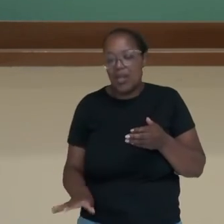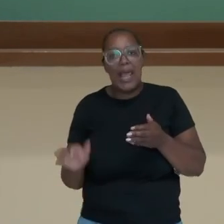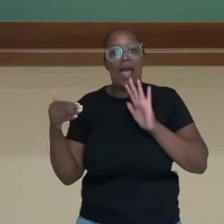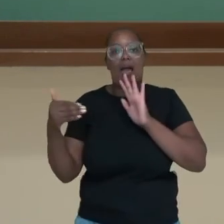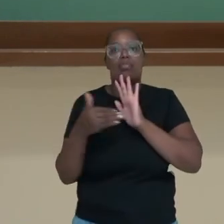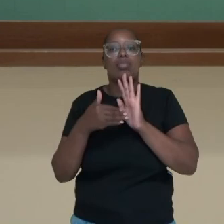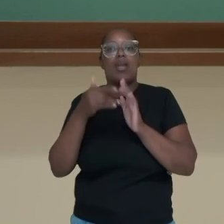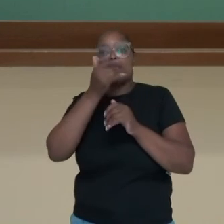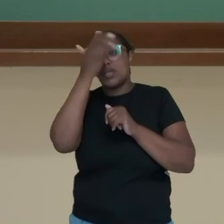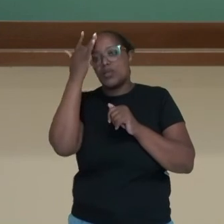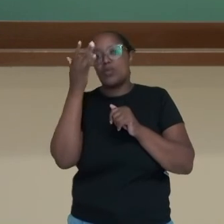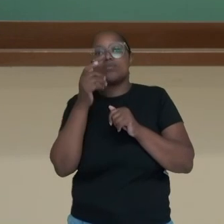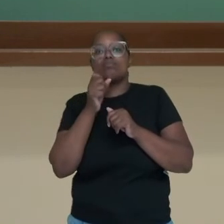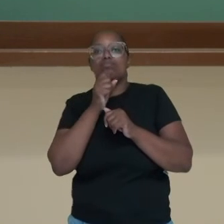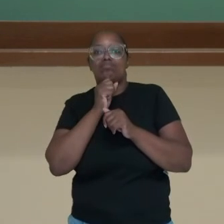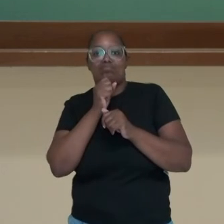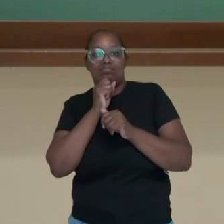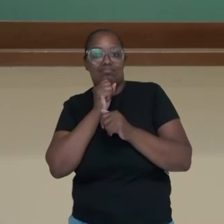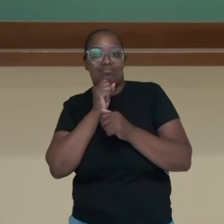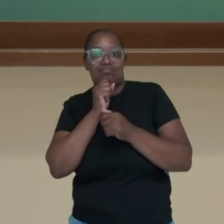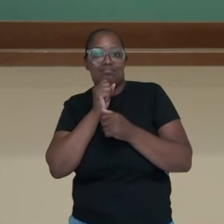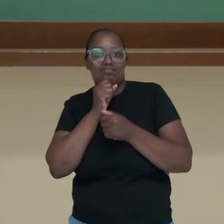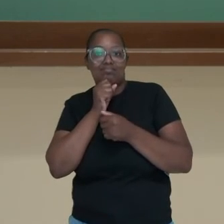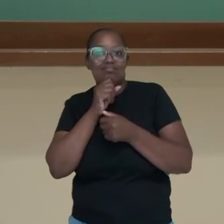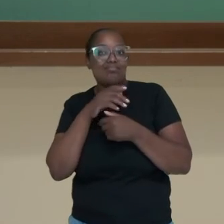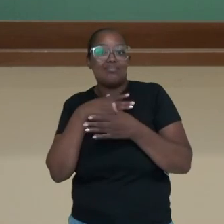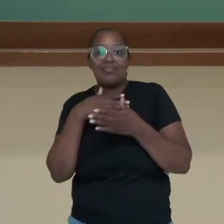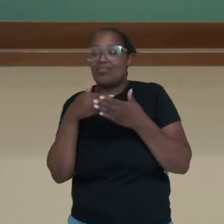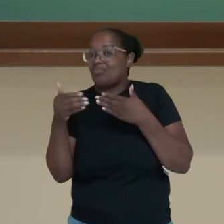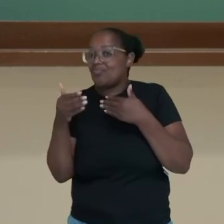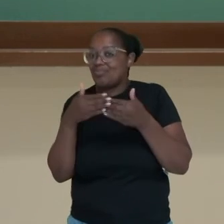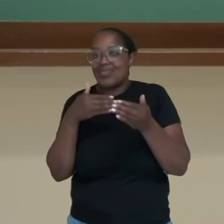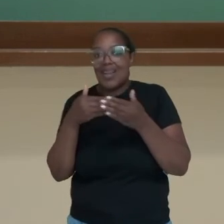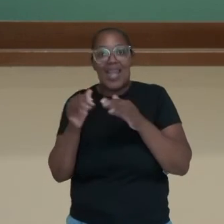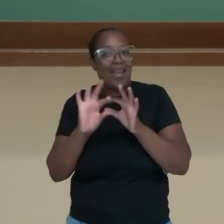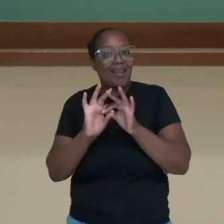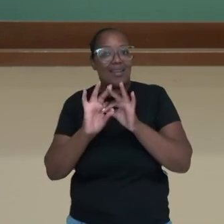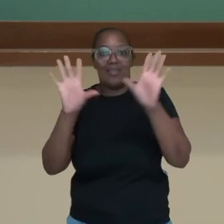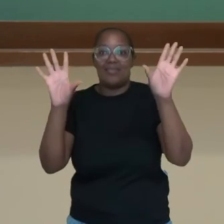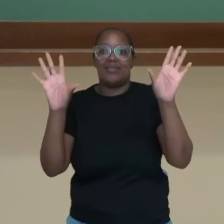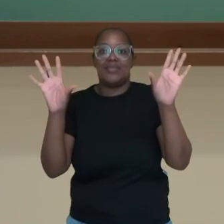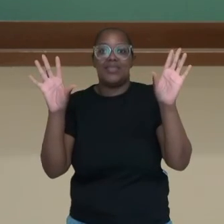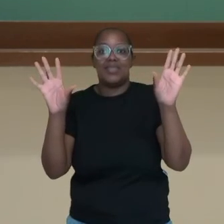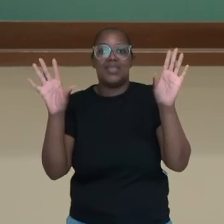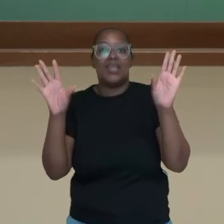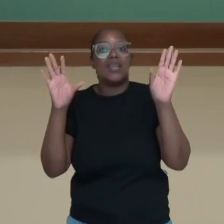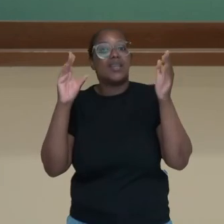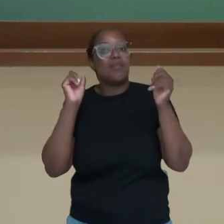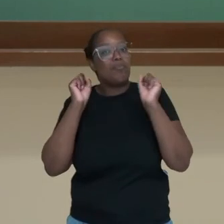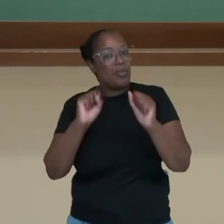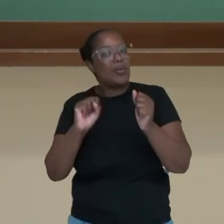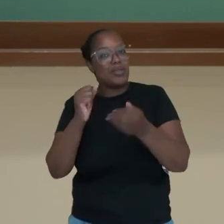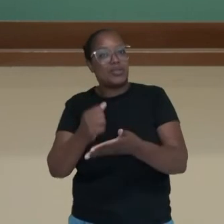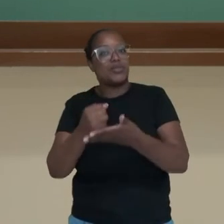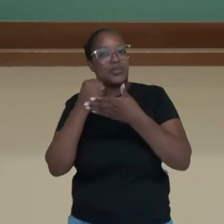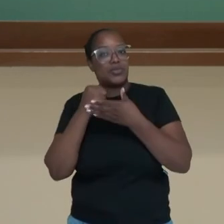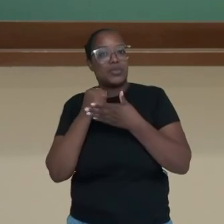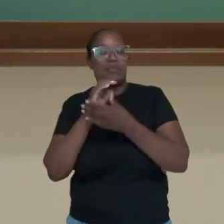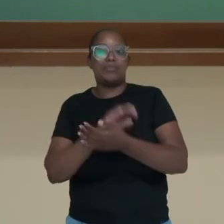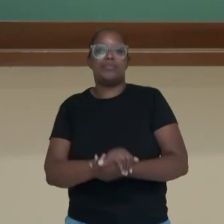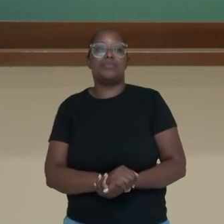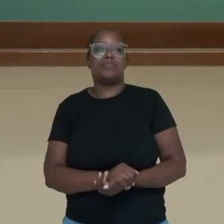lúdico, prazeroso, né, que traz muitos benefícios aos seus